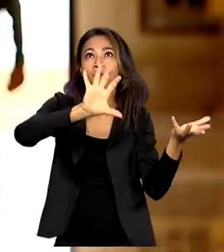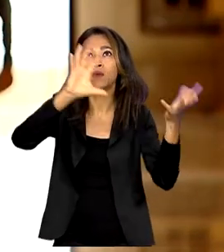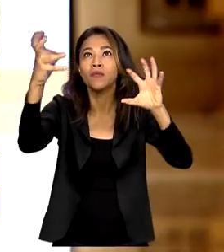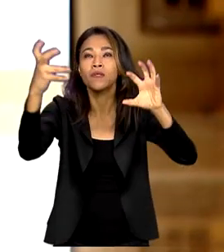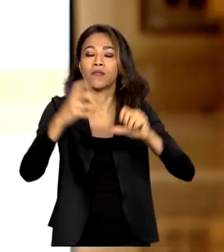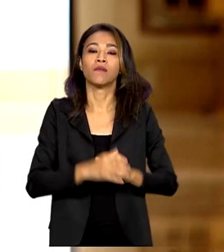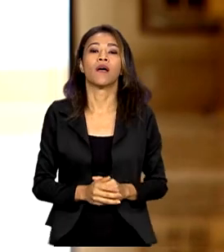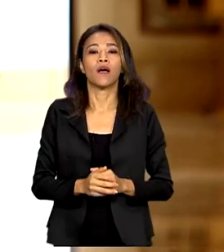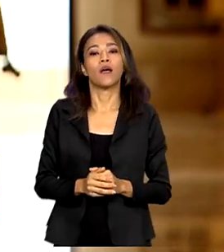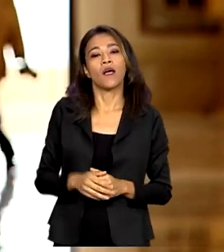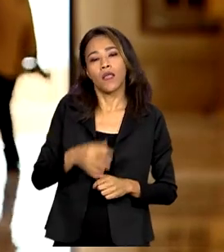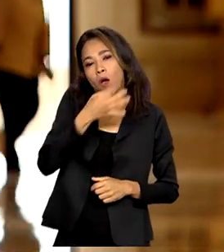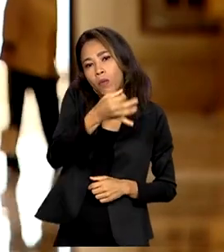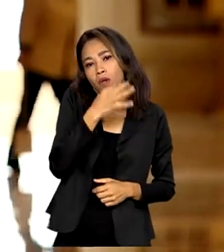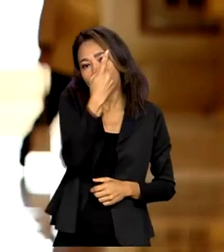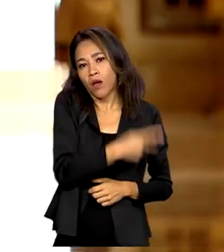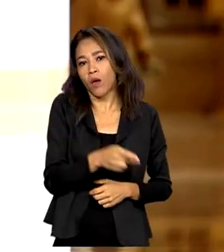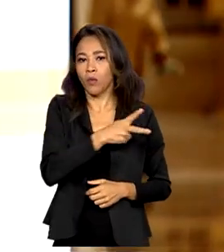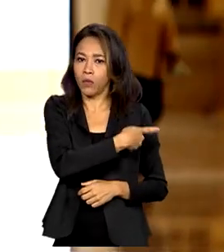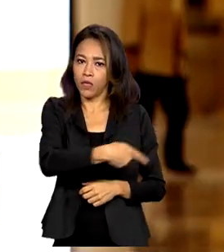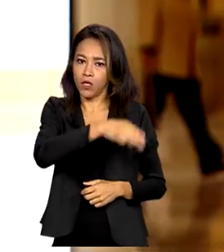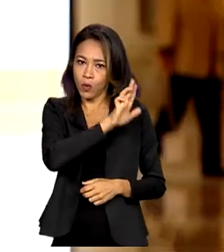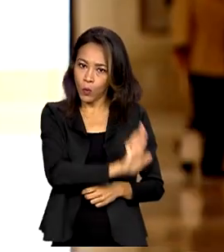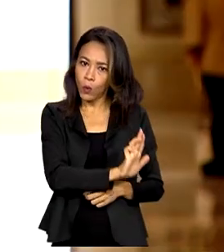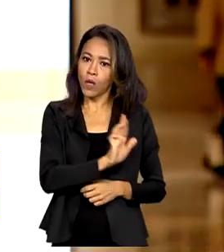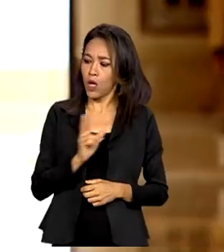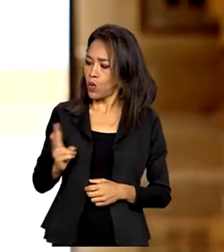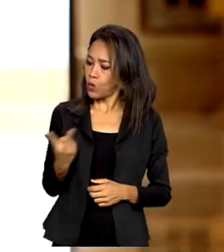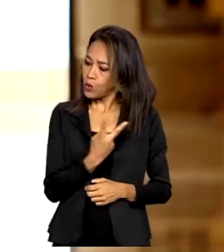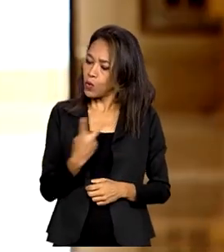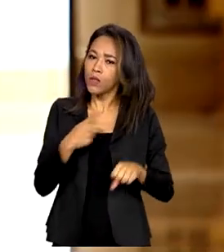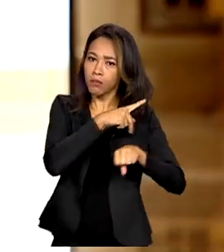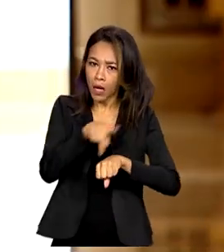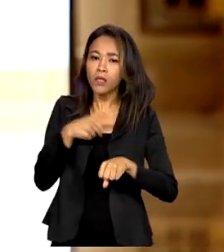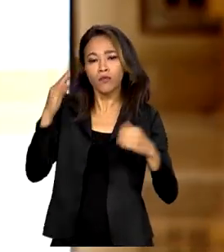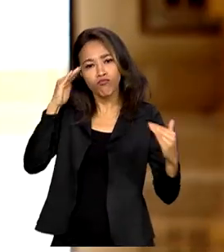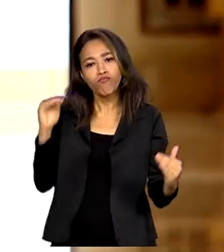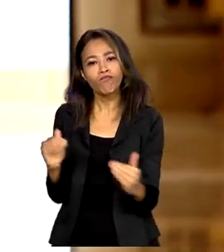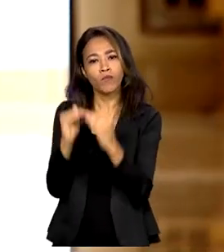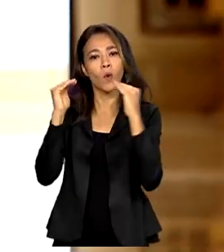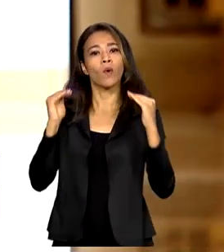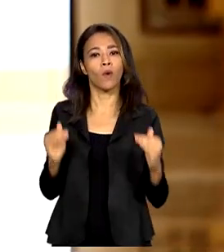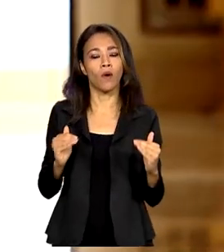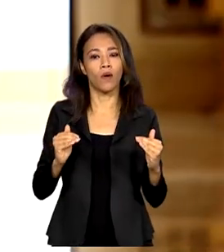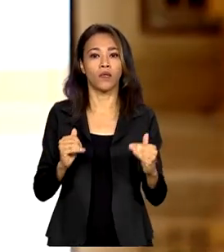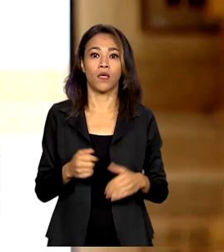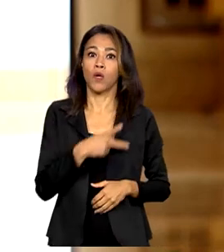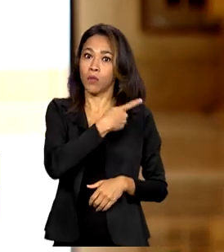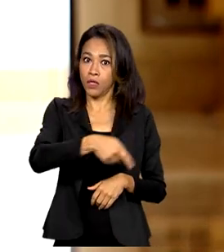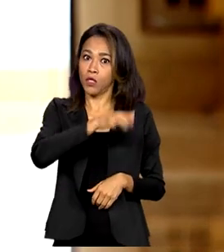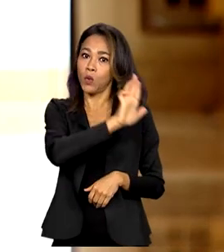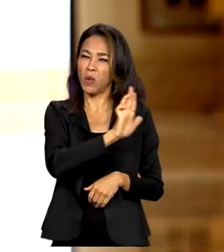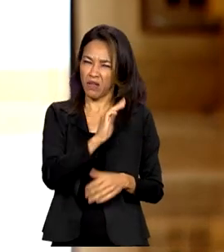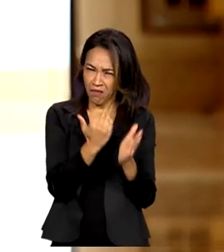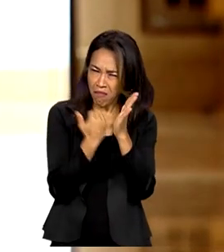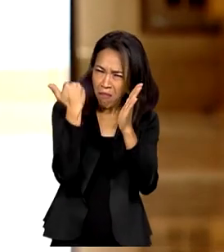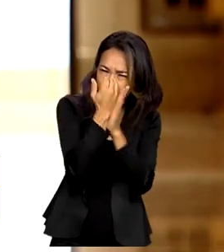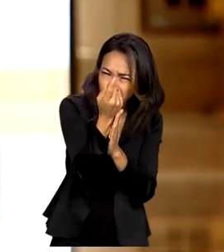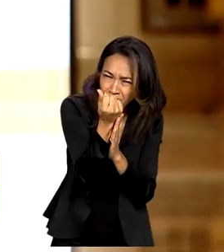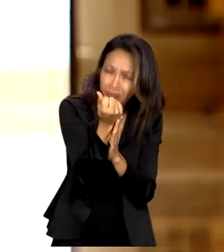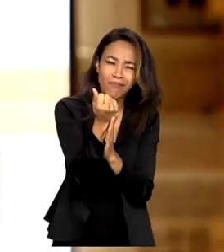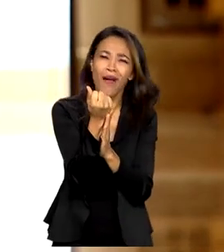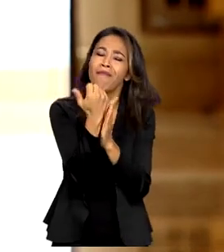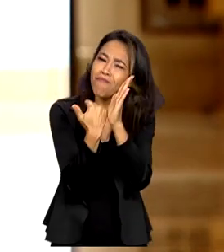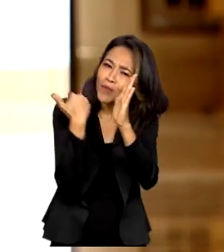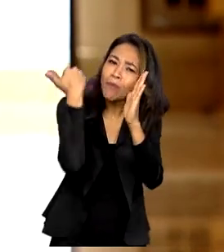do presidente Lula, os dois países estão do mesmo lado. Para Lula, mais do que dinheiro, é preciso que